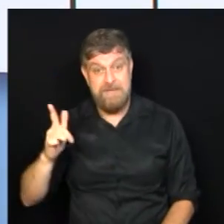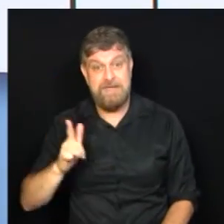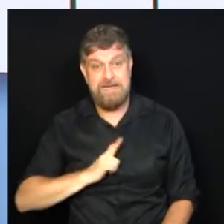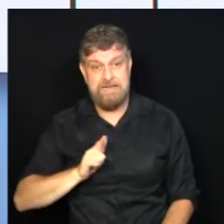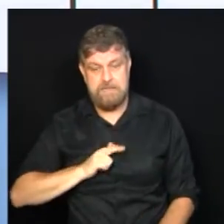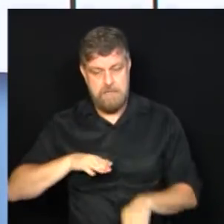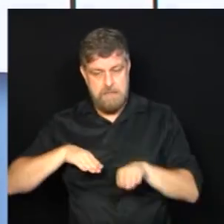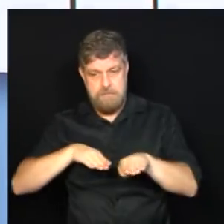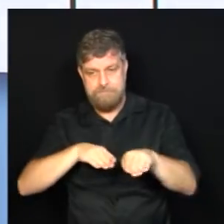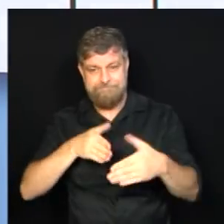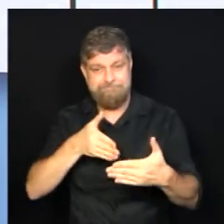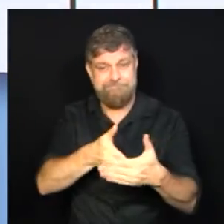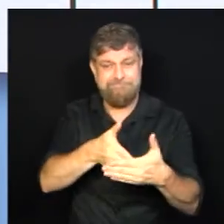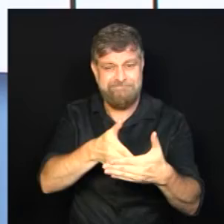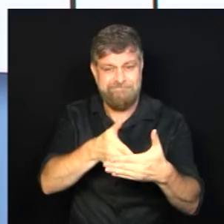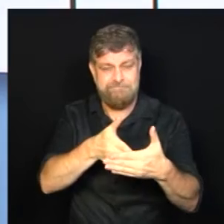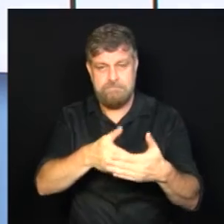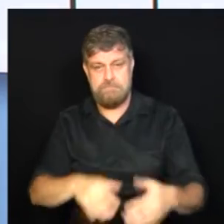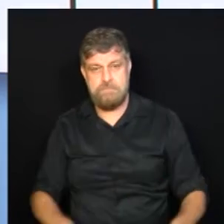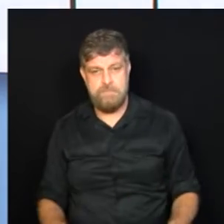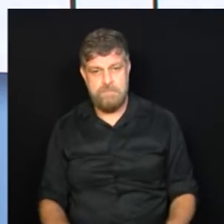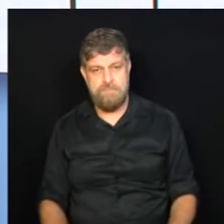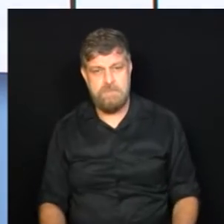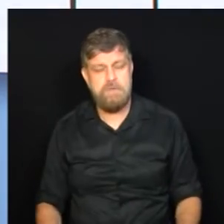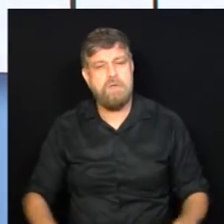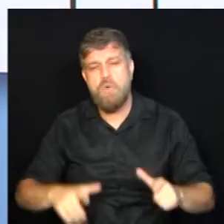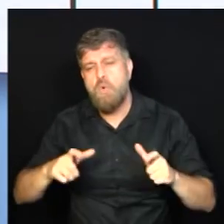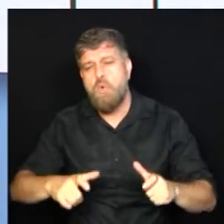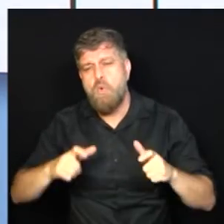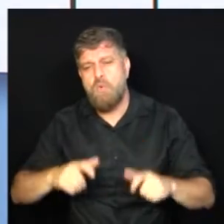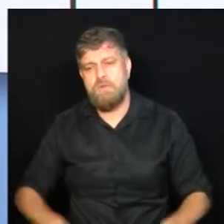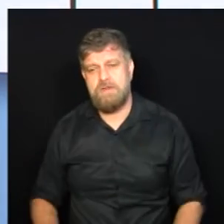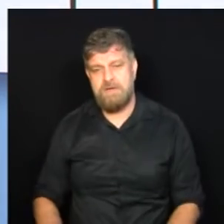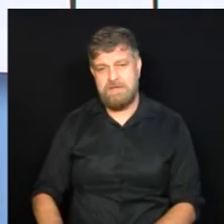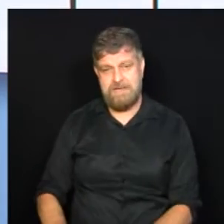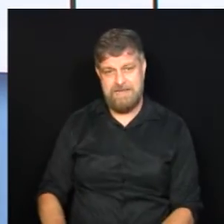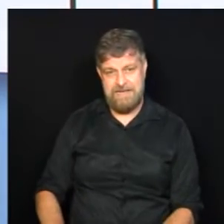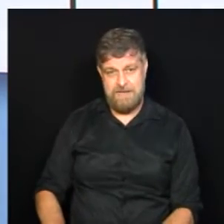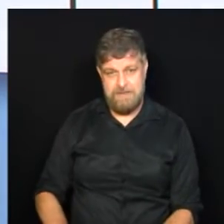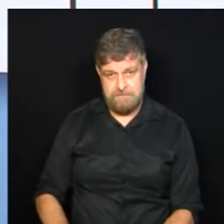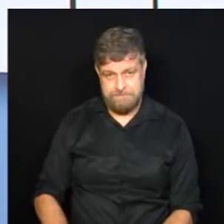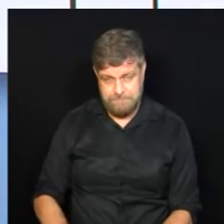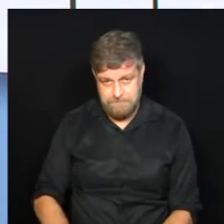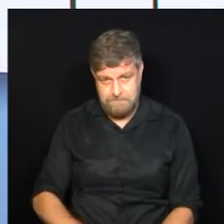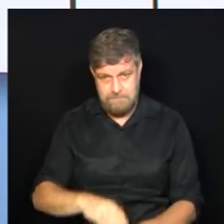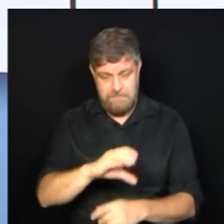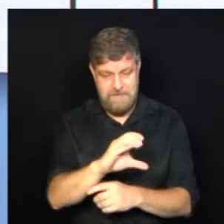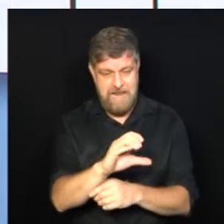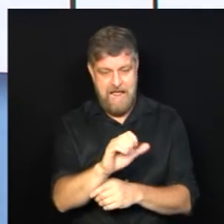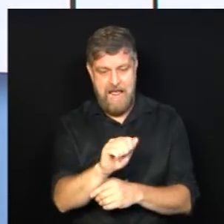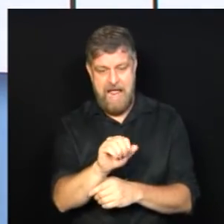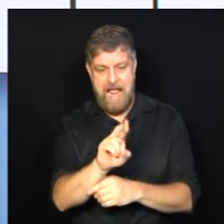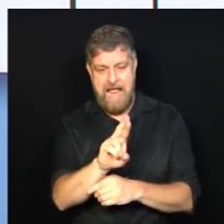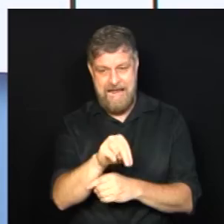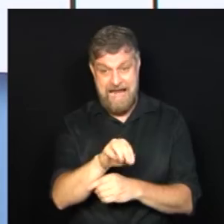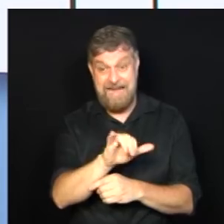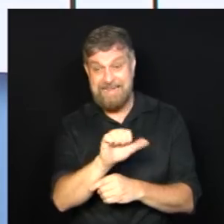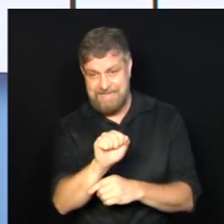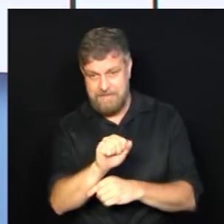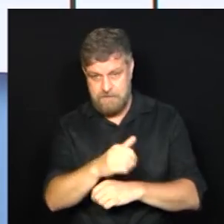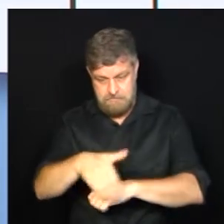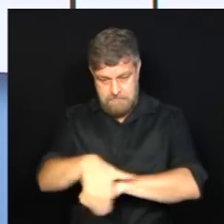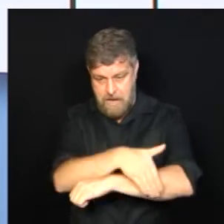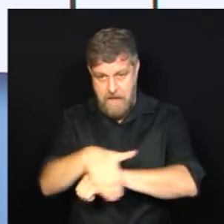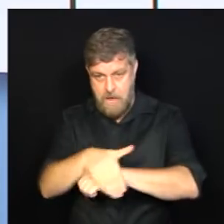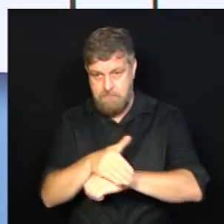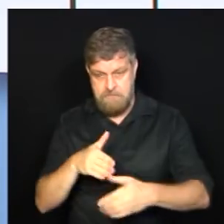um bloqueio do tráfego ali entre a General Carneiro com acesso pela Avenida João Jorge.